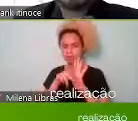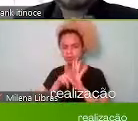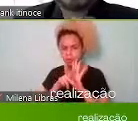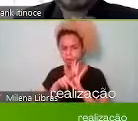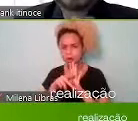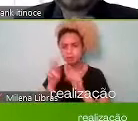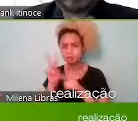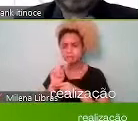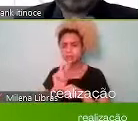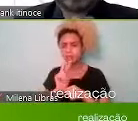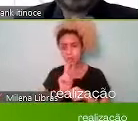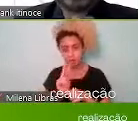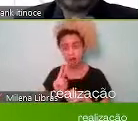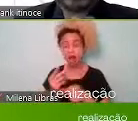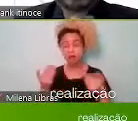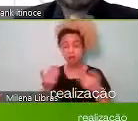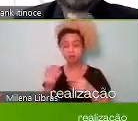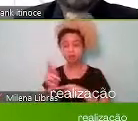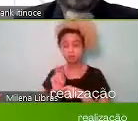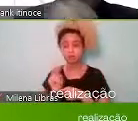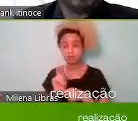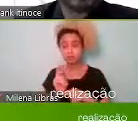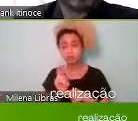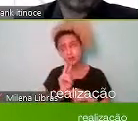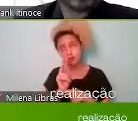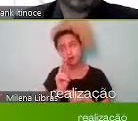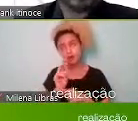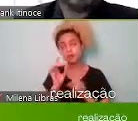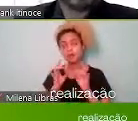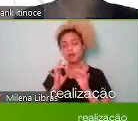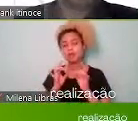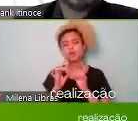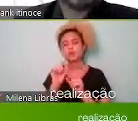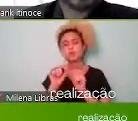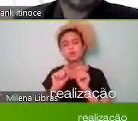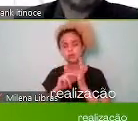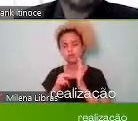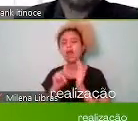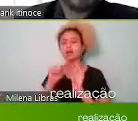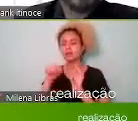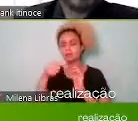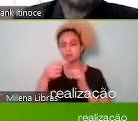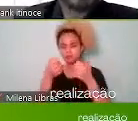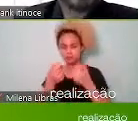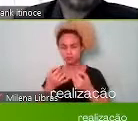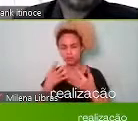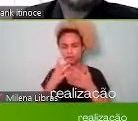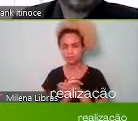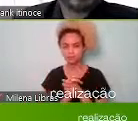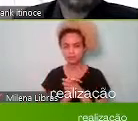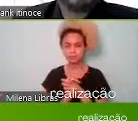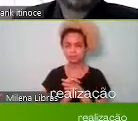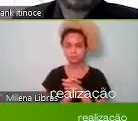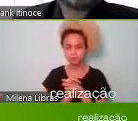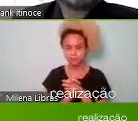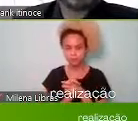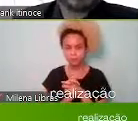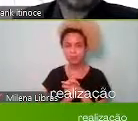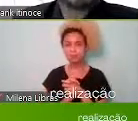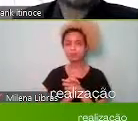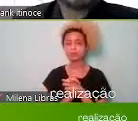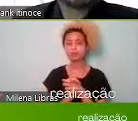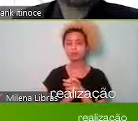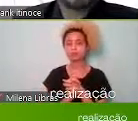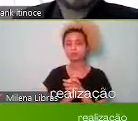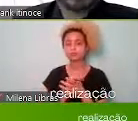enquanto, são vistorias técnicas. O que significa? Bom, eu vou explicar daqui a pouco. Deixa eu só passar o geral aqui. Expedir, anular ou